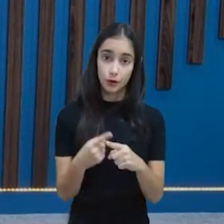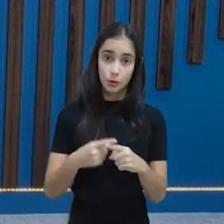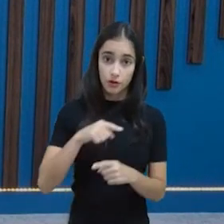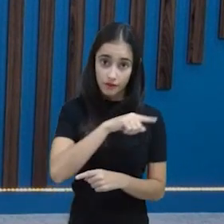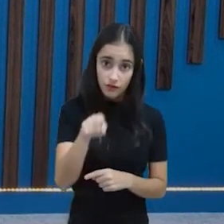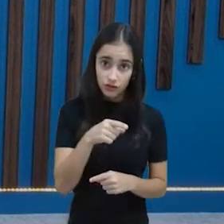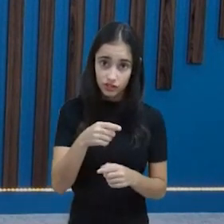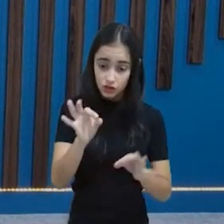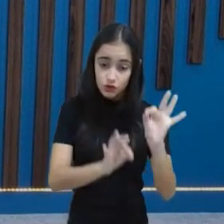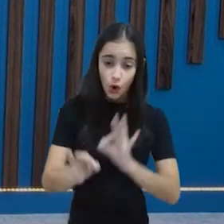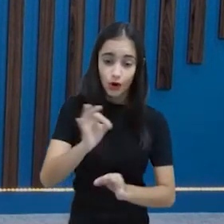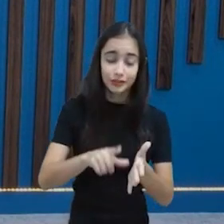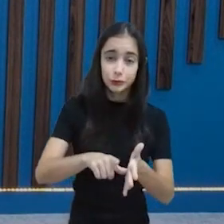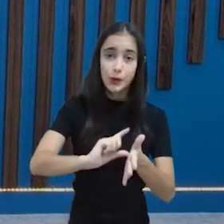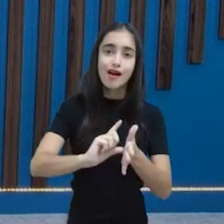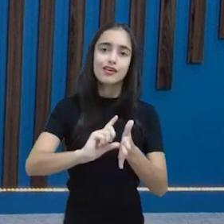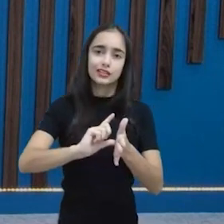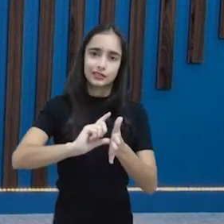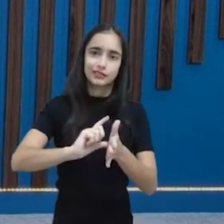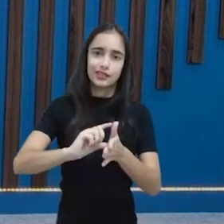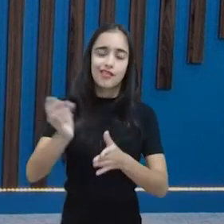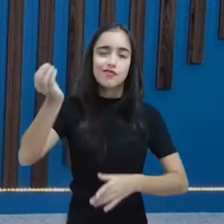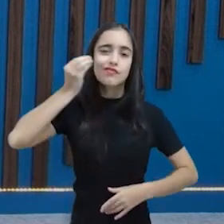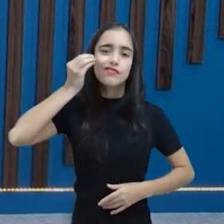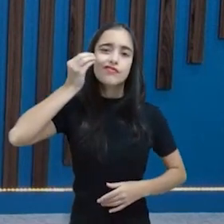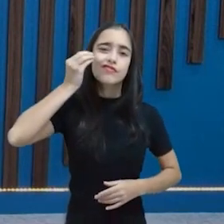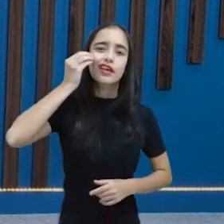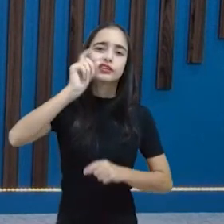se organizando, você está ali tentando, né,